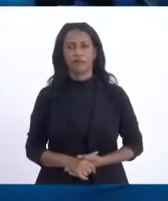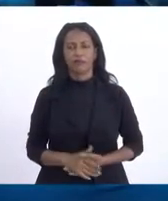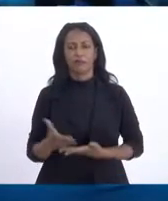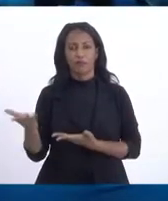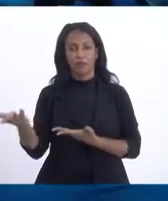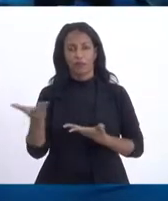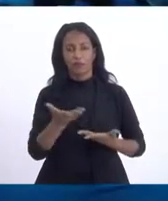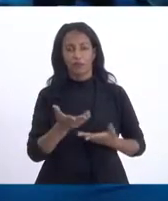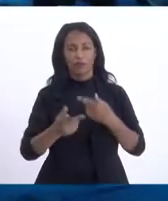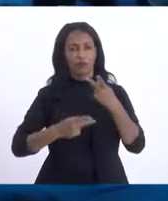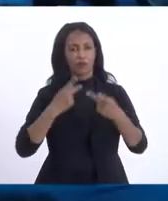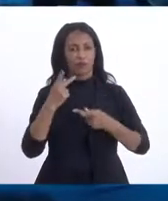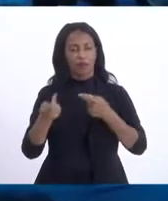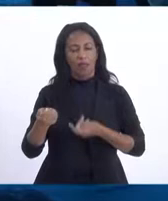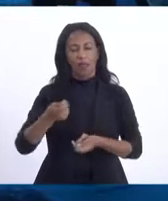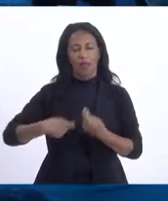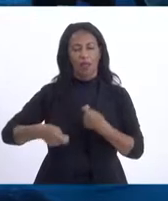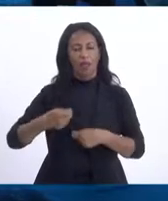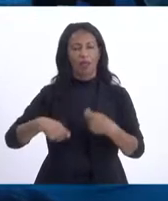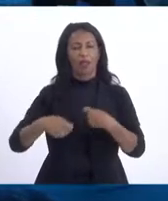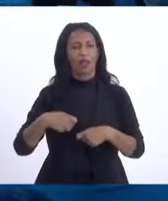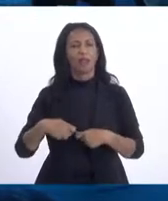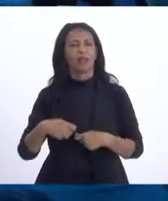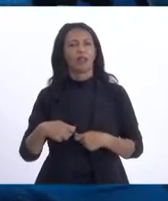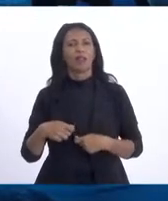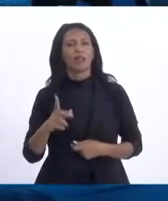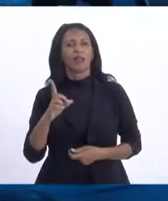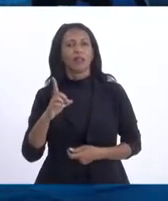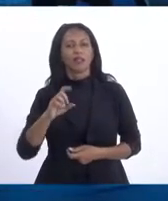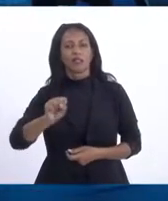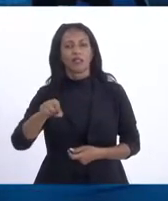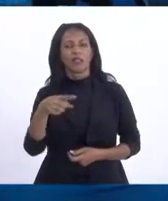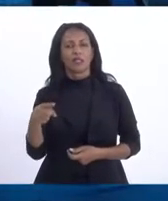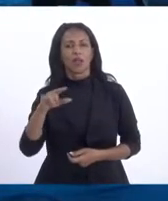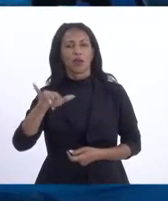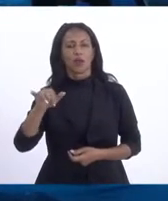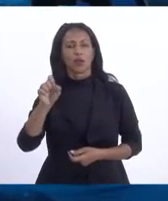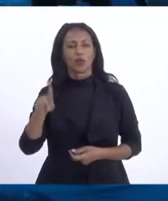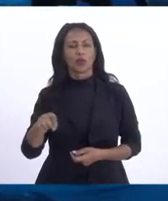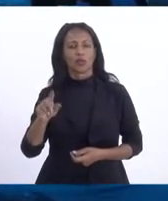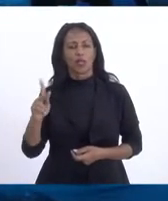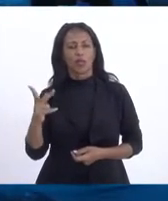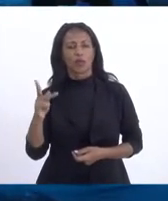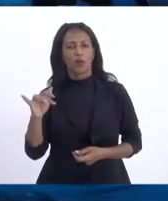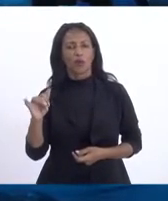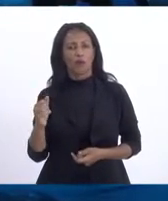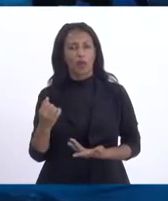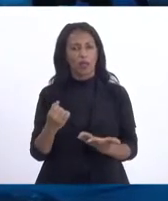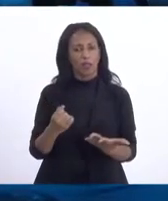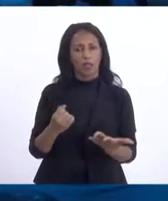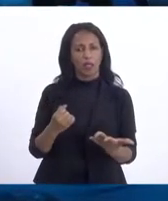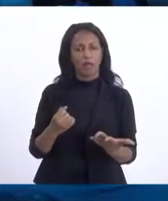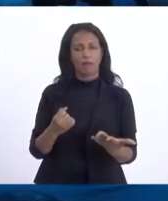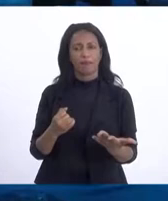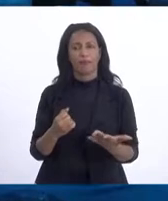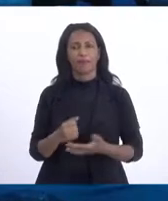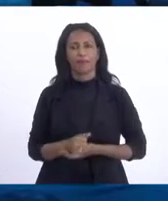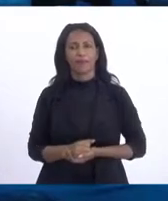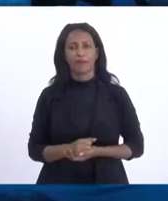Convido para falar o administrador do Hospital São José do Avaí, Renato de Freitas, representando o doutor Eugênio Carlos, por